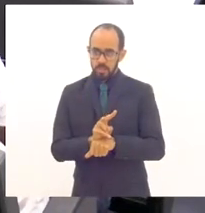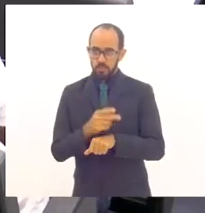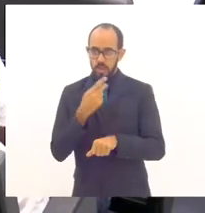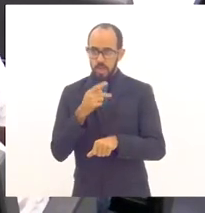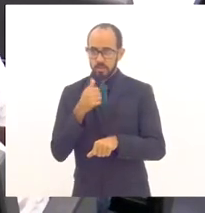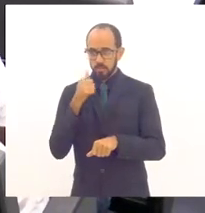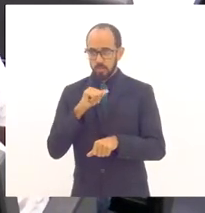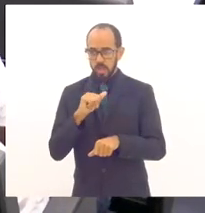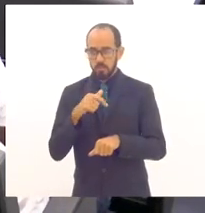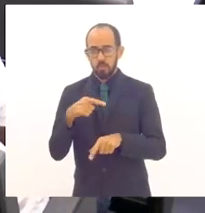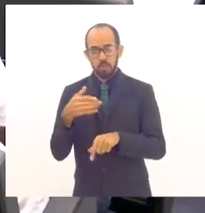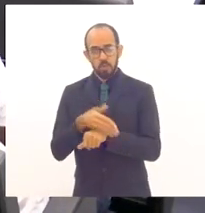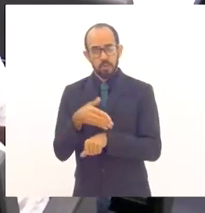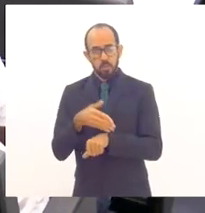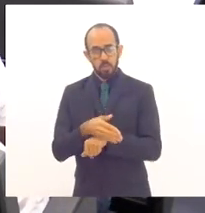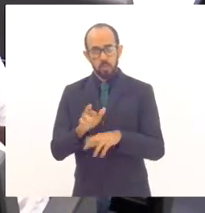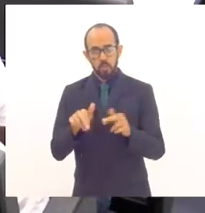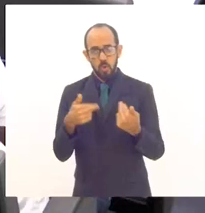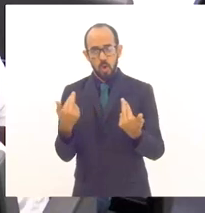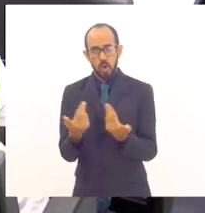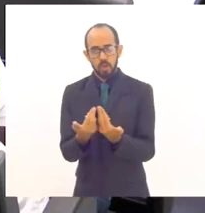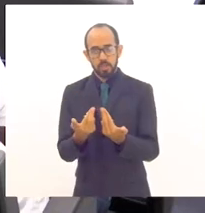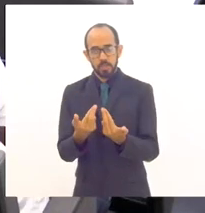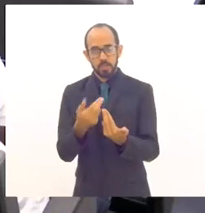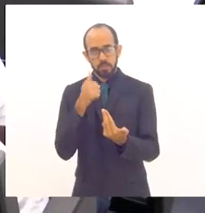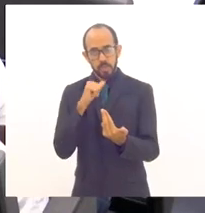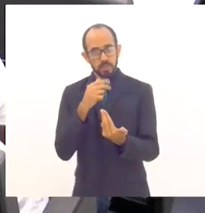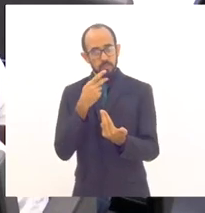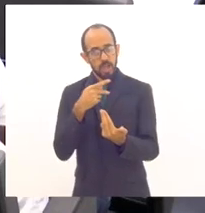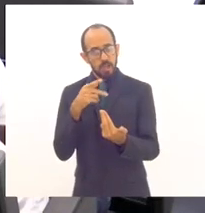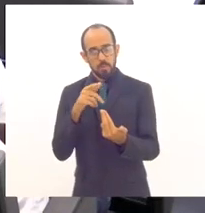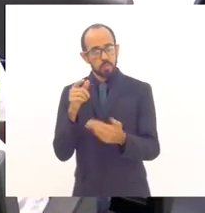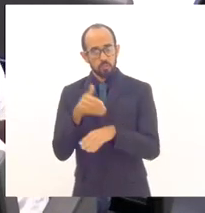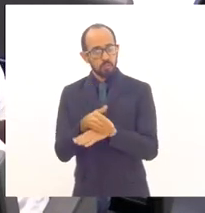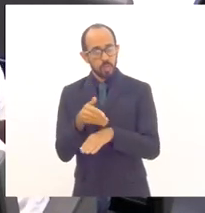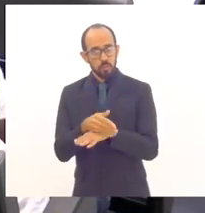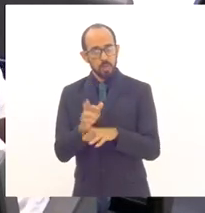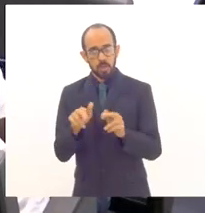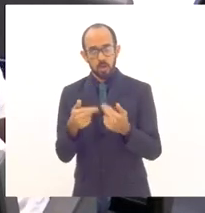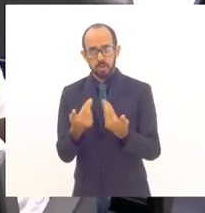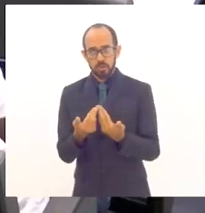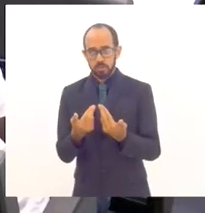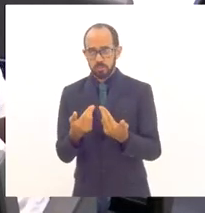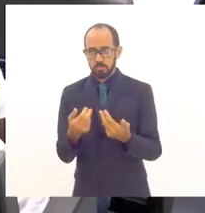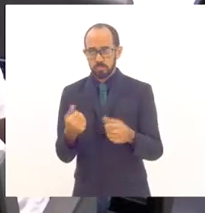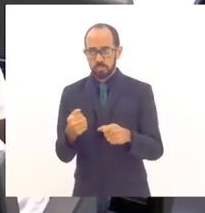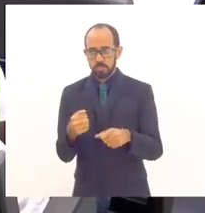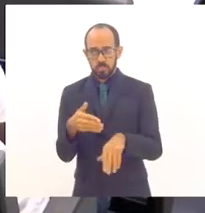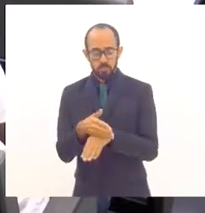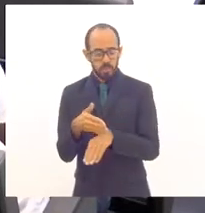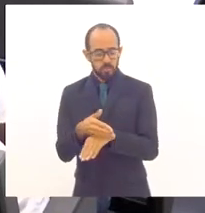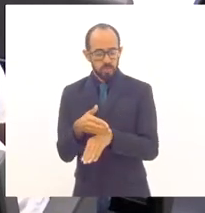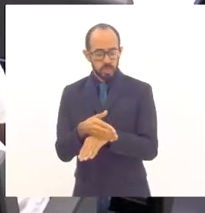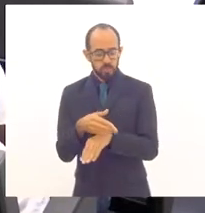eu frequento roda. Tem mulheres que falam e não frequentam a roda. Tem que ser frequentador de roda, eu quero ver lá na